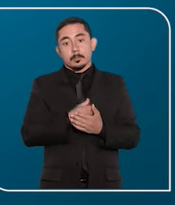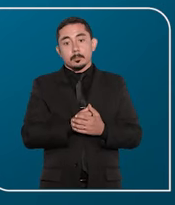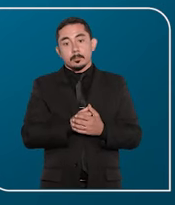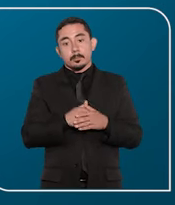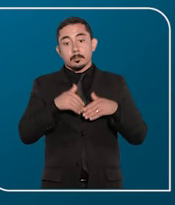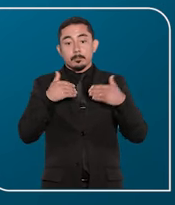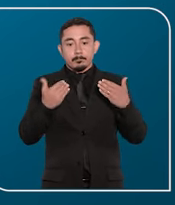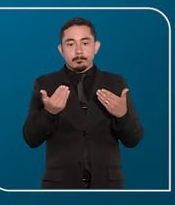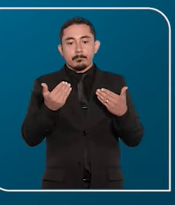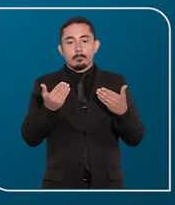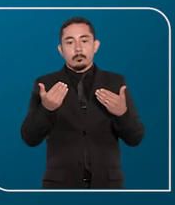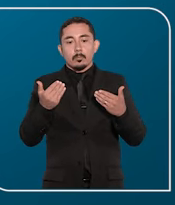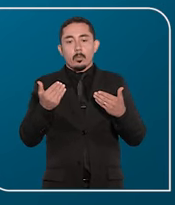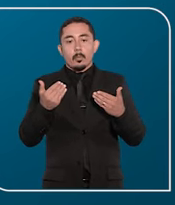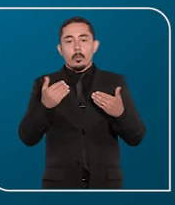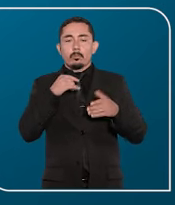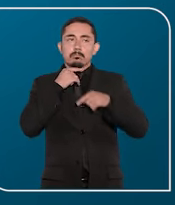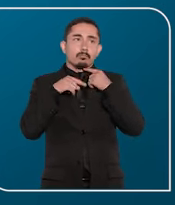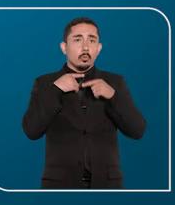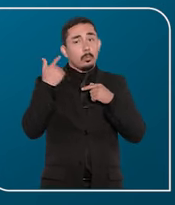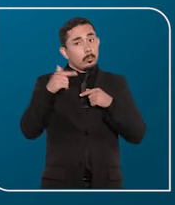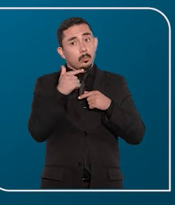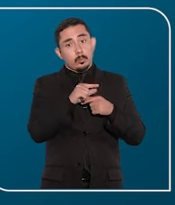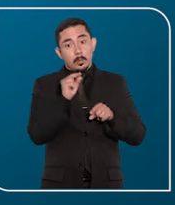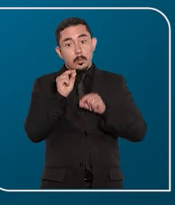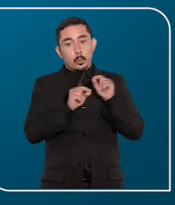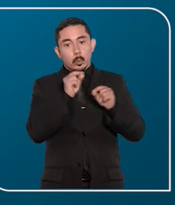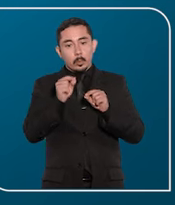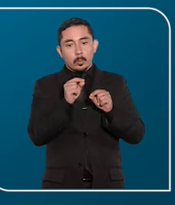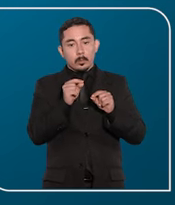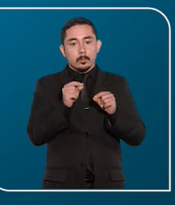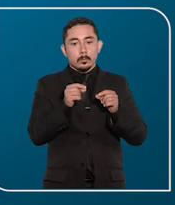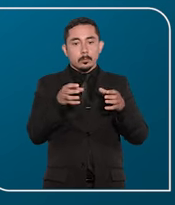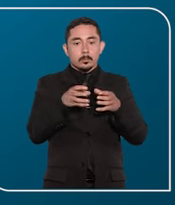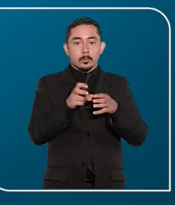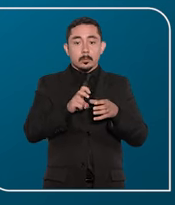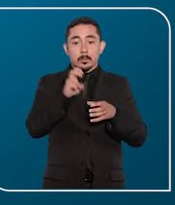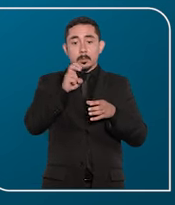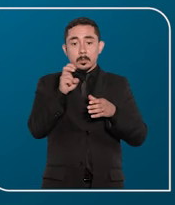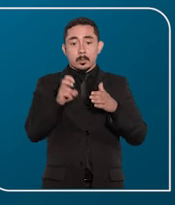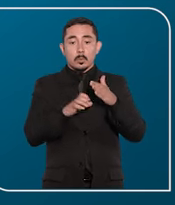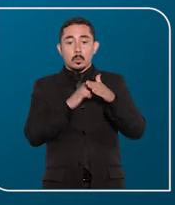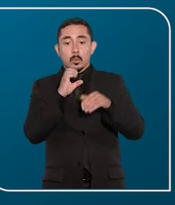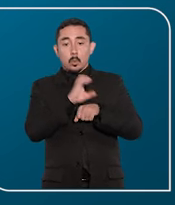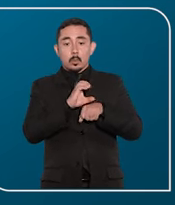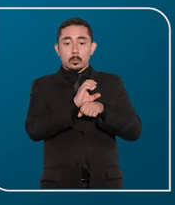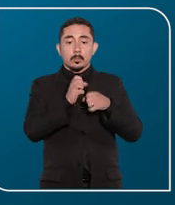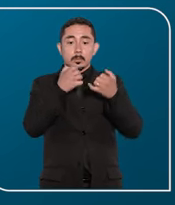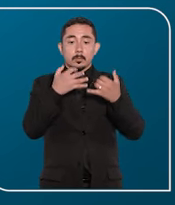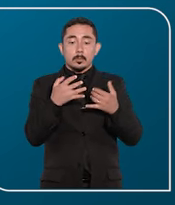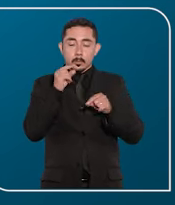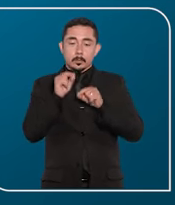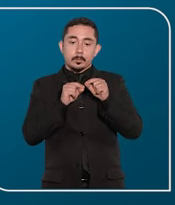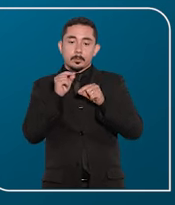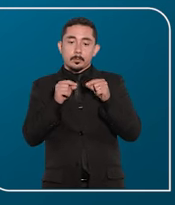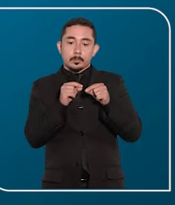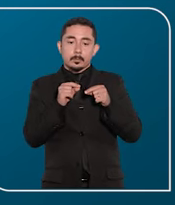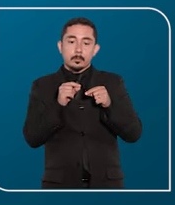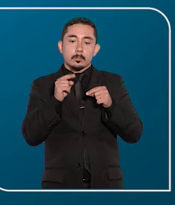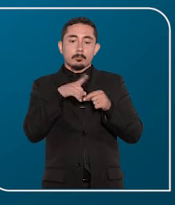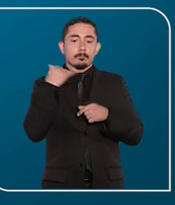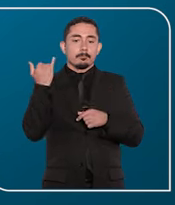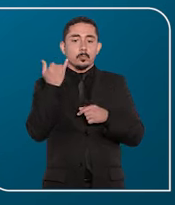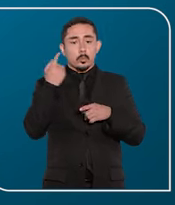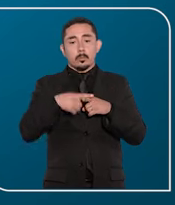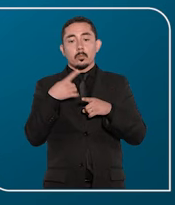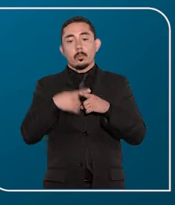disso, sem dúvida nenhuma, o que a gente chama de quinto constitucional, ele ganha uma relevância e uma importância gigantesca,